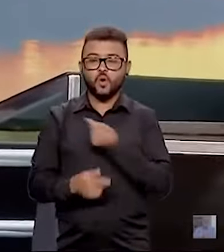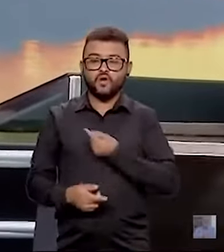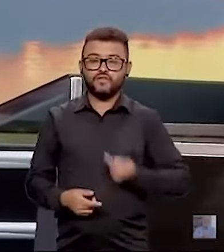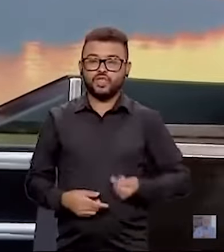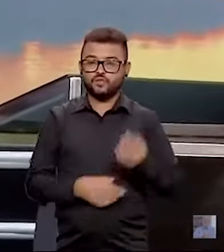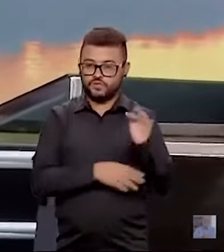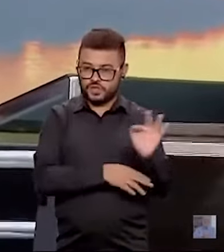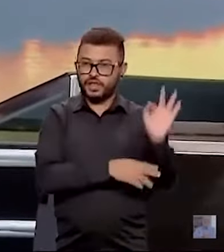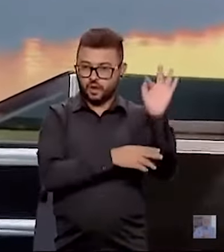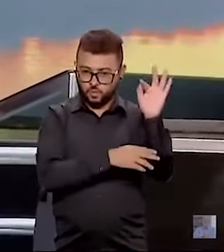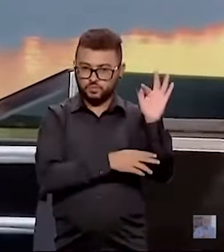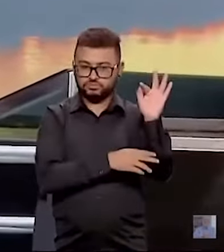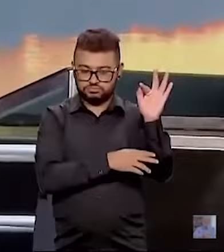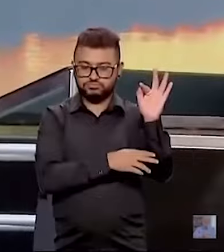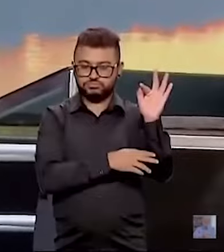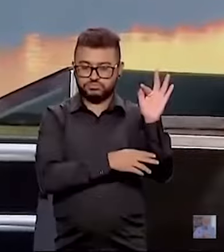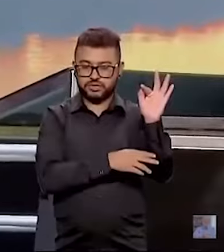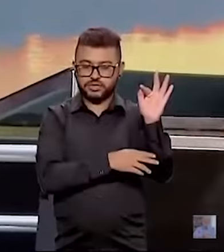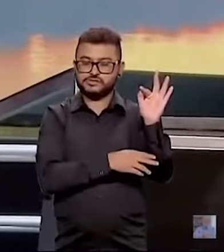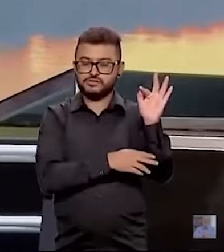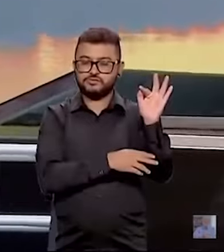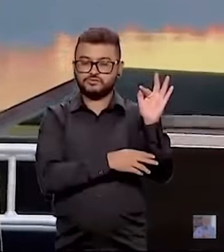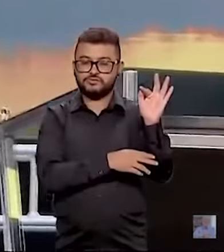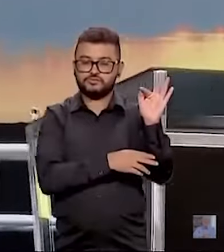é que